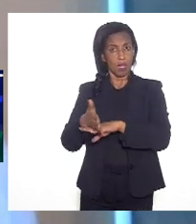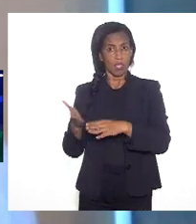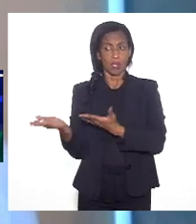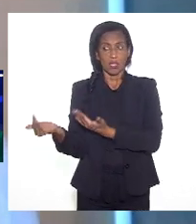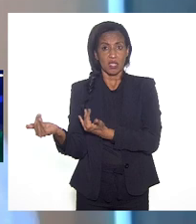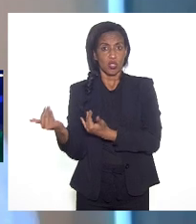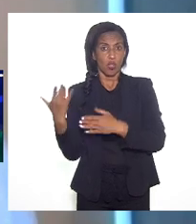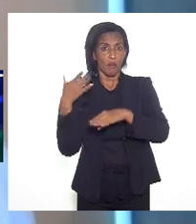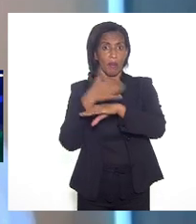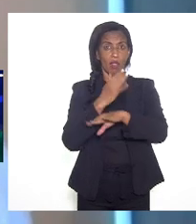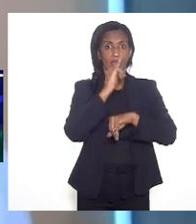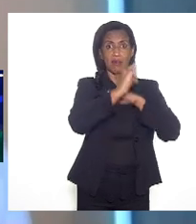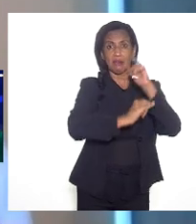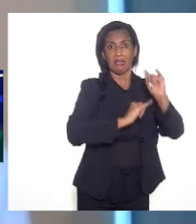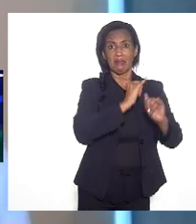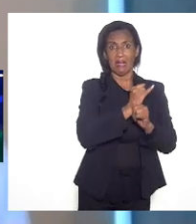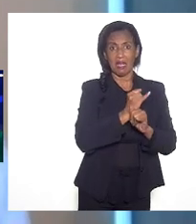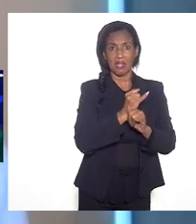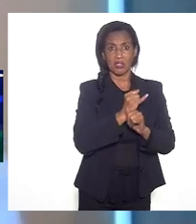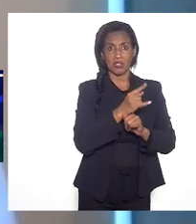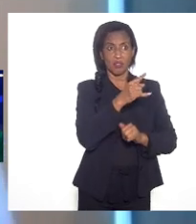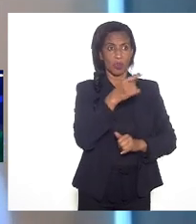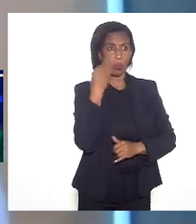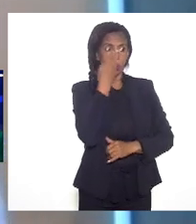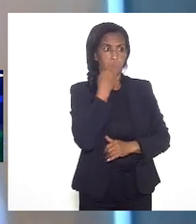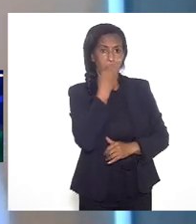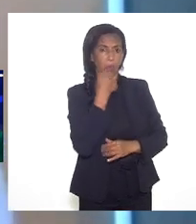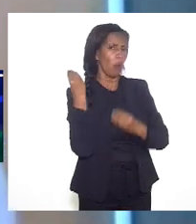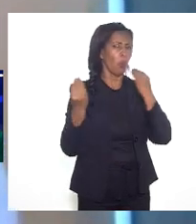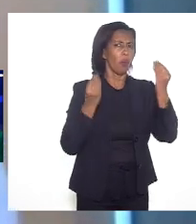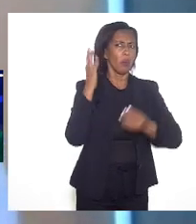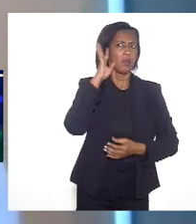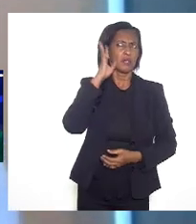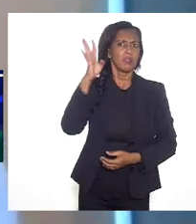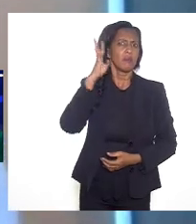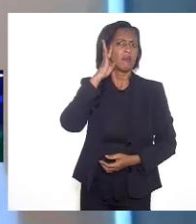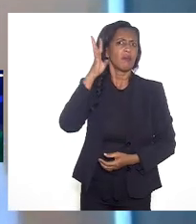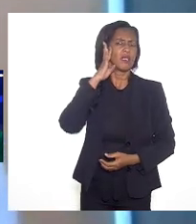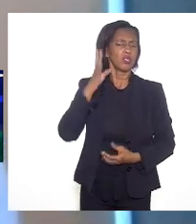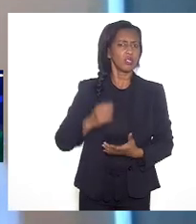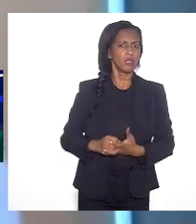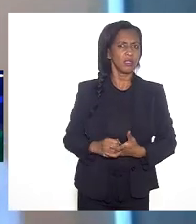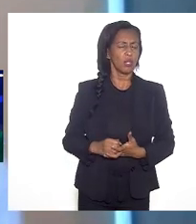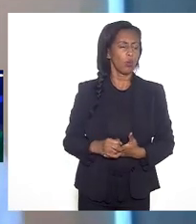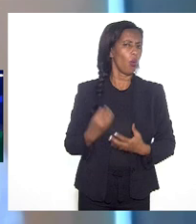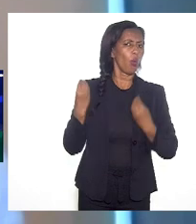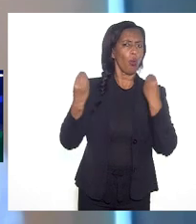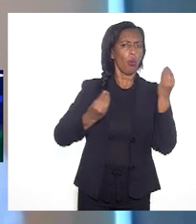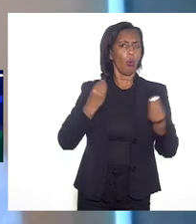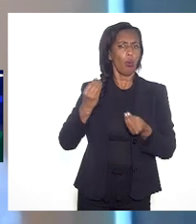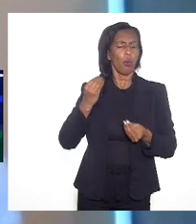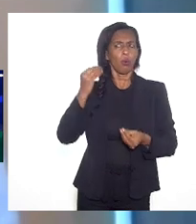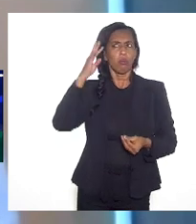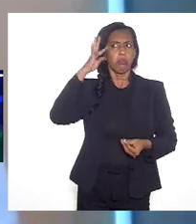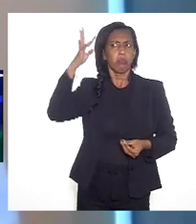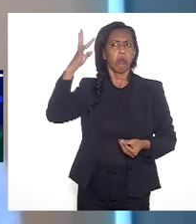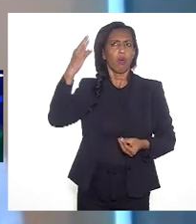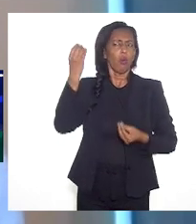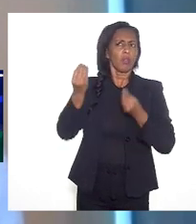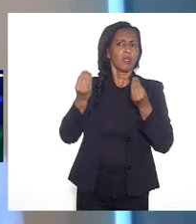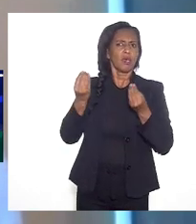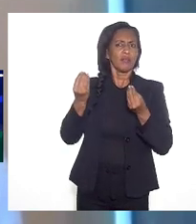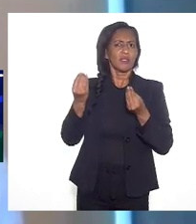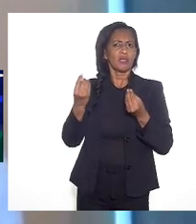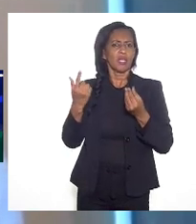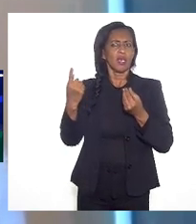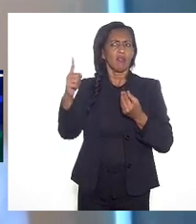à pornografia. E como é que eles imaginam? E como eles se imaginam que deve ser a relação